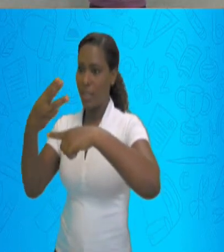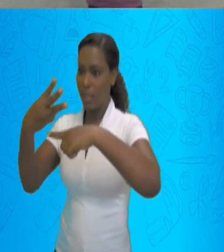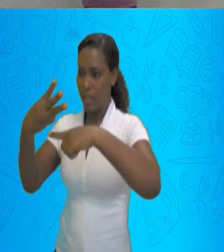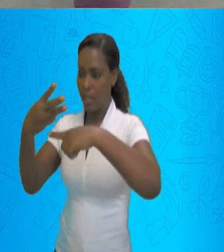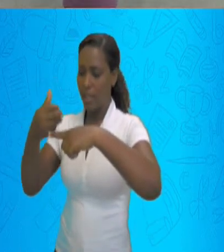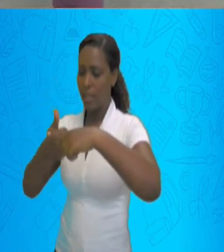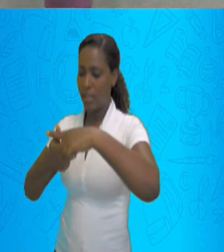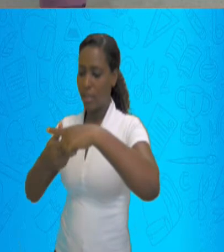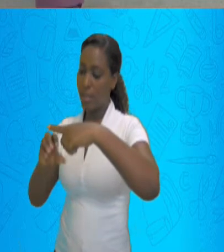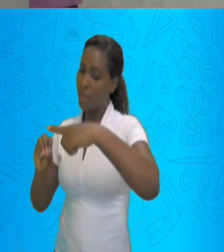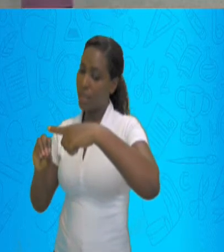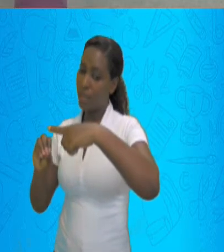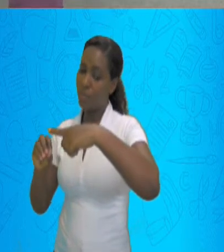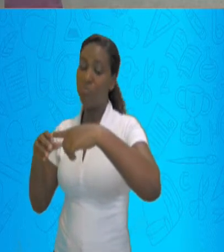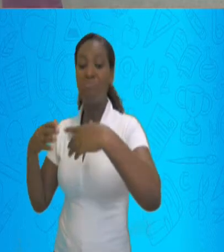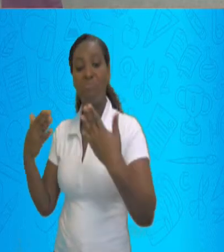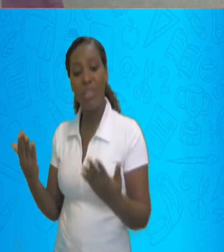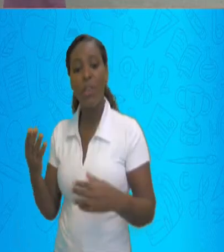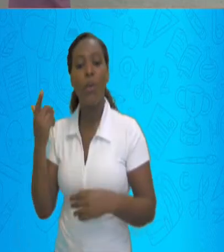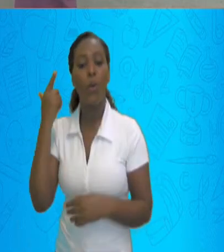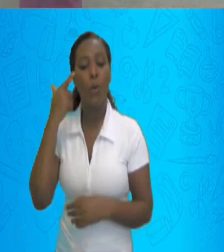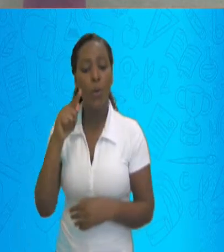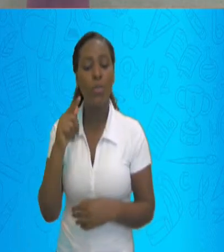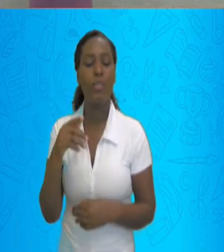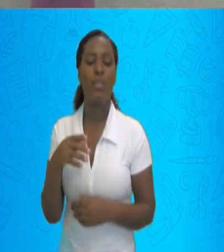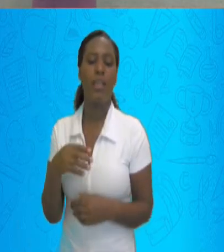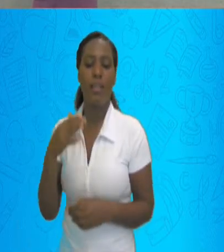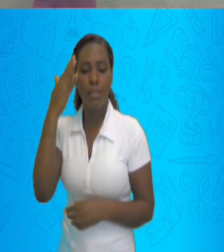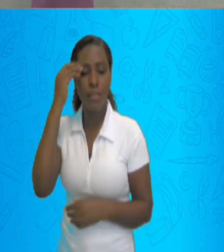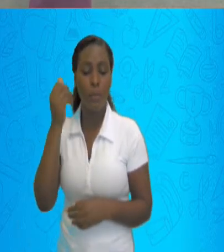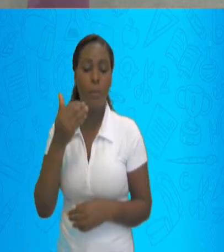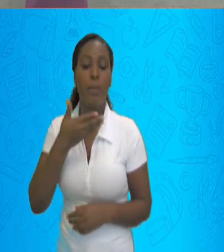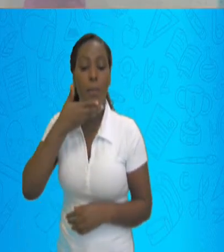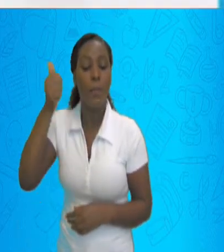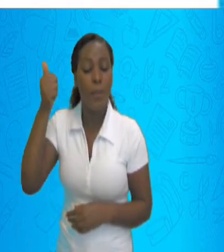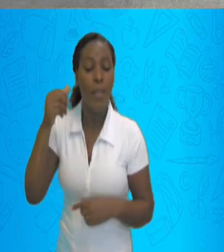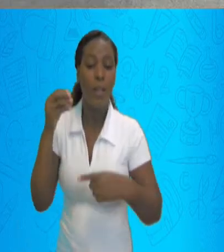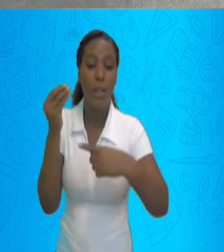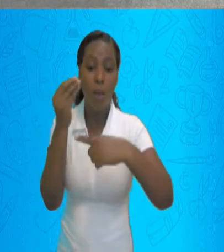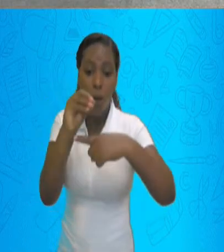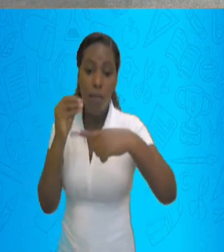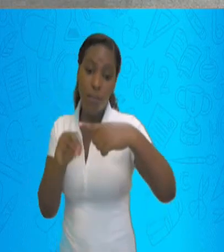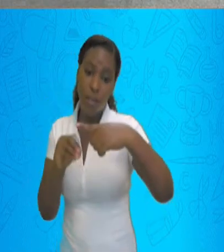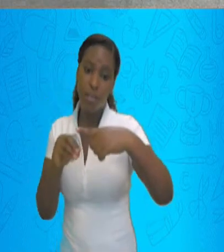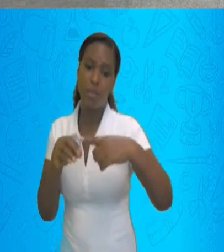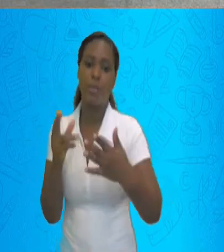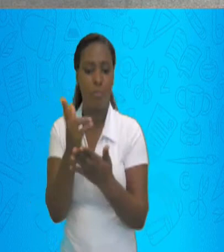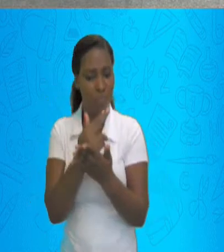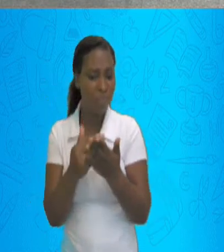3/10. E assim a gente consegue visualizar melhor a fração, a partir quando a gente faz com o desenho.